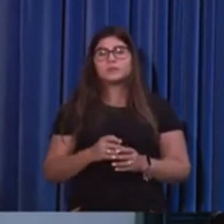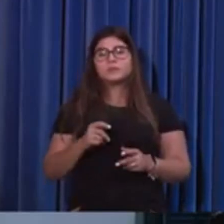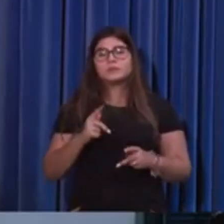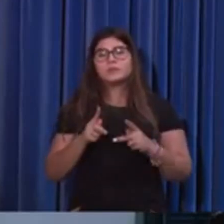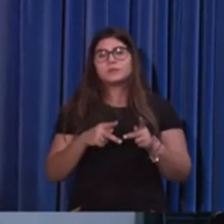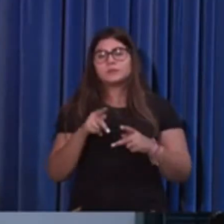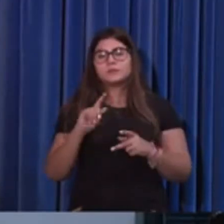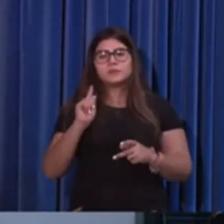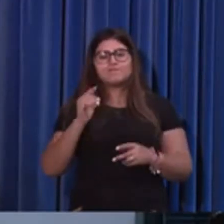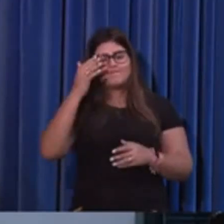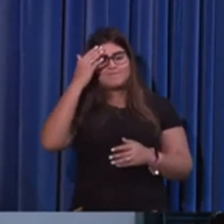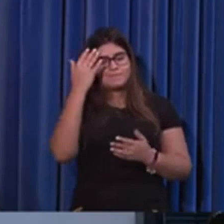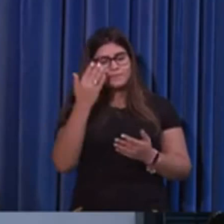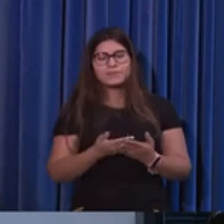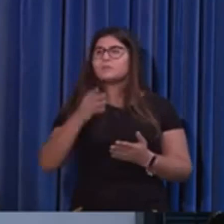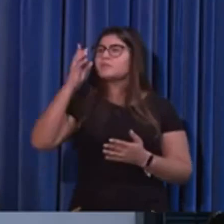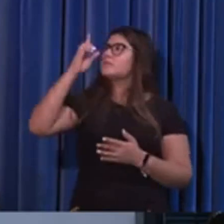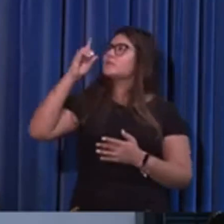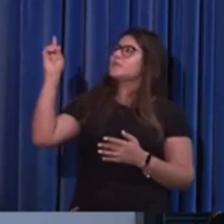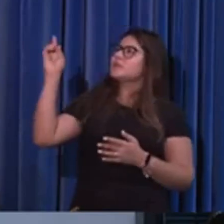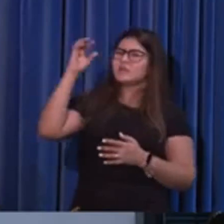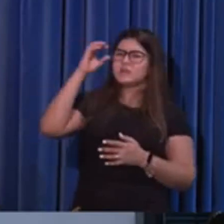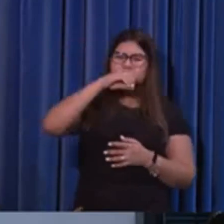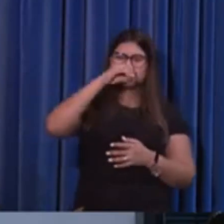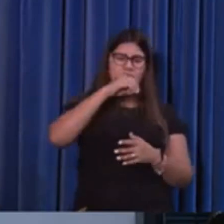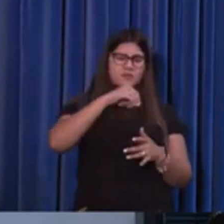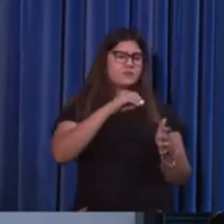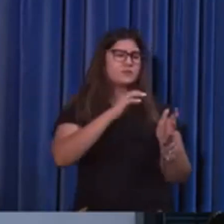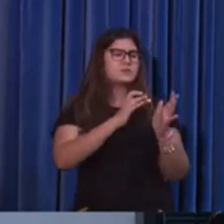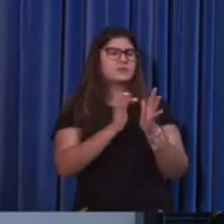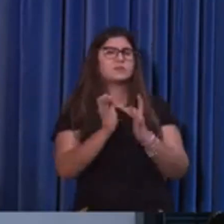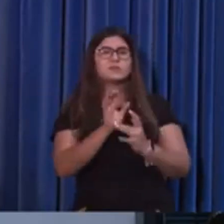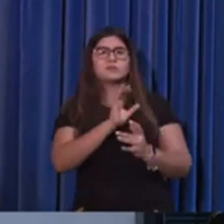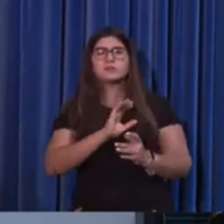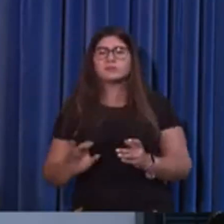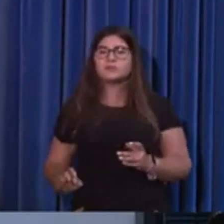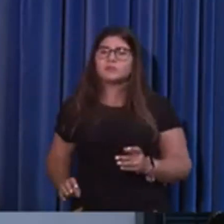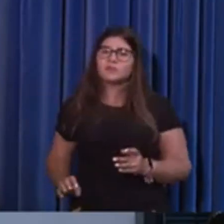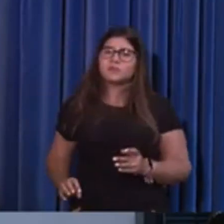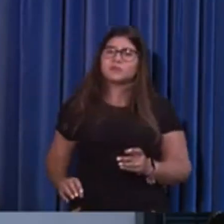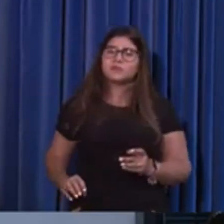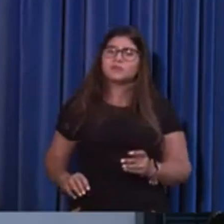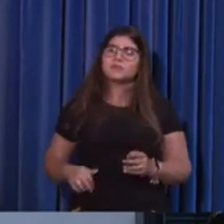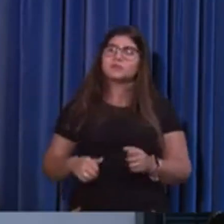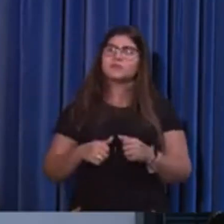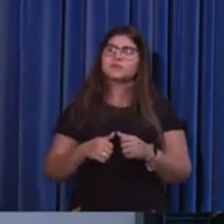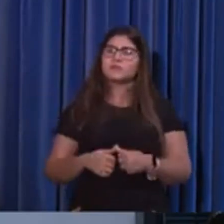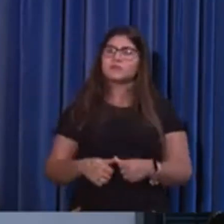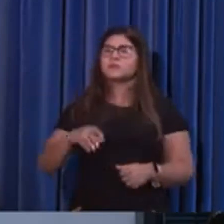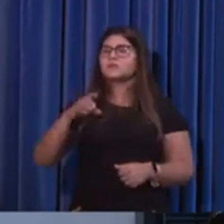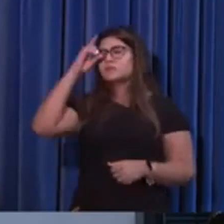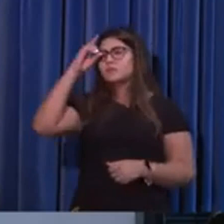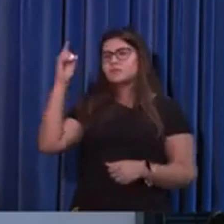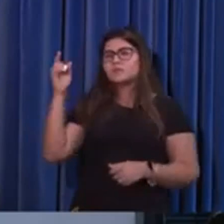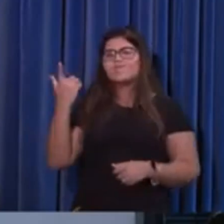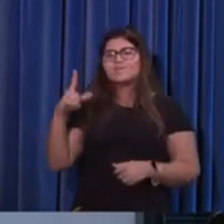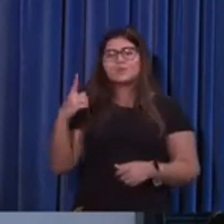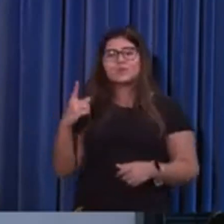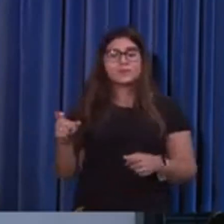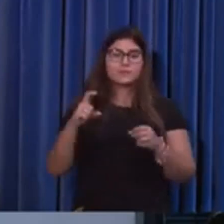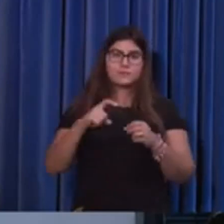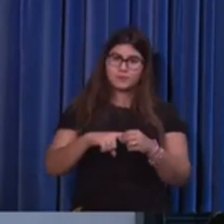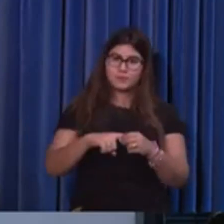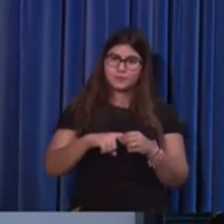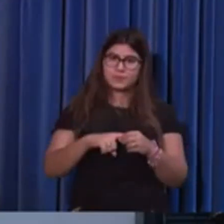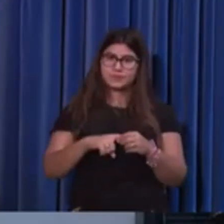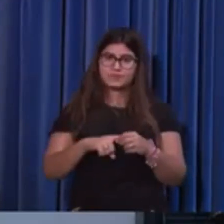palavra. Para os que rejeitaram Jesus Cristo, o Filho de Deus, será um dia sem volta, sem